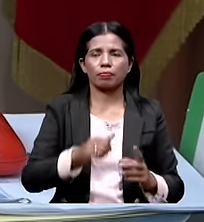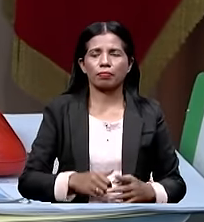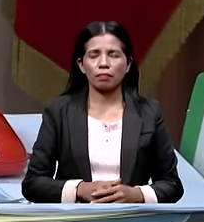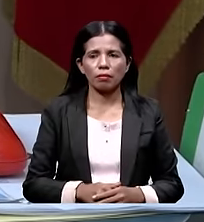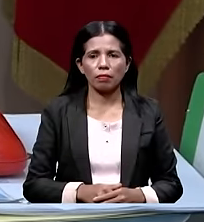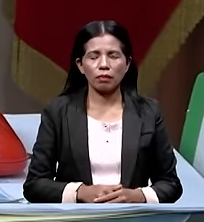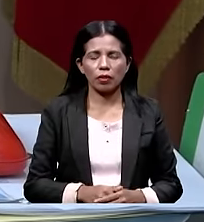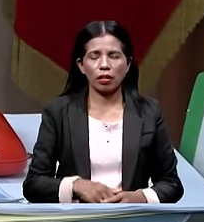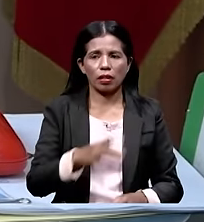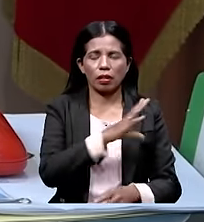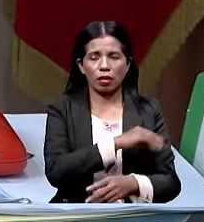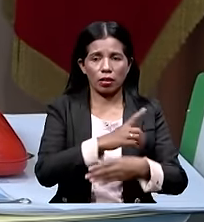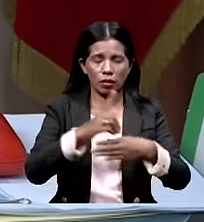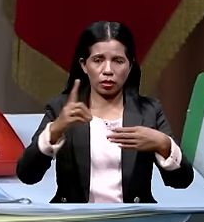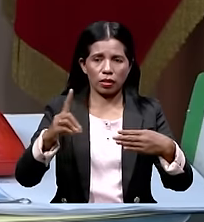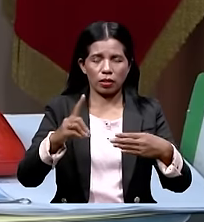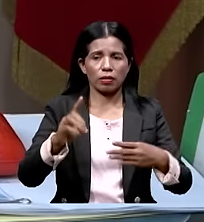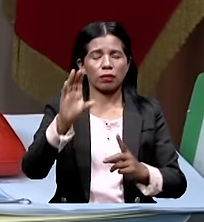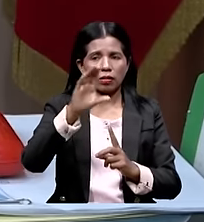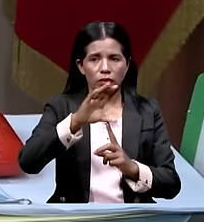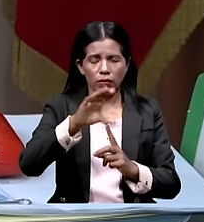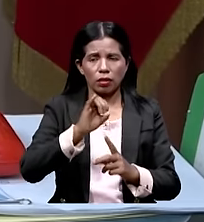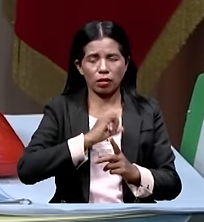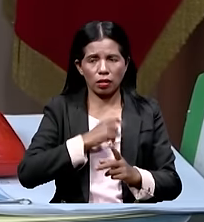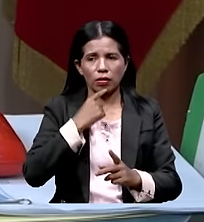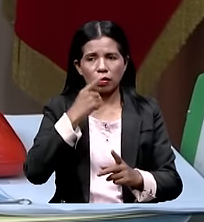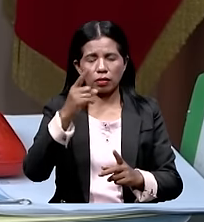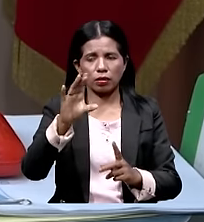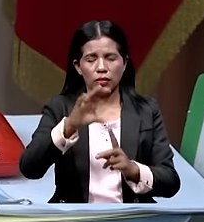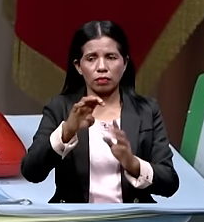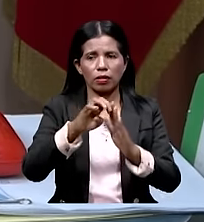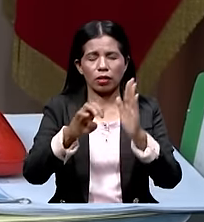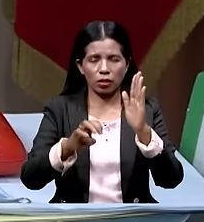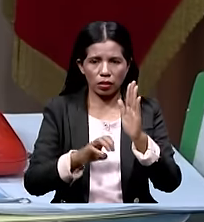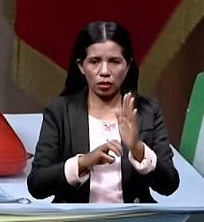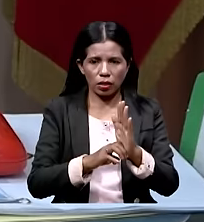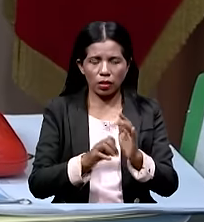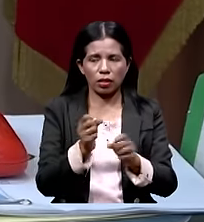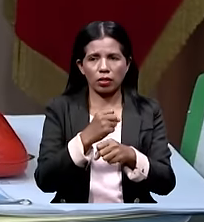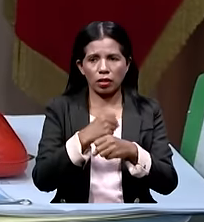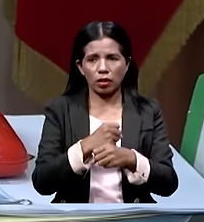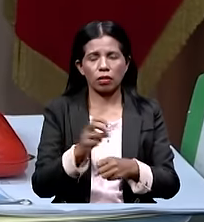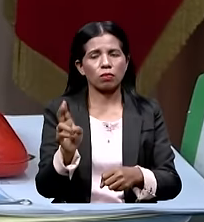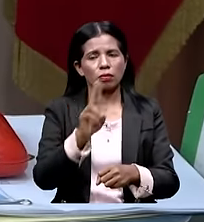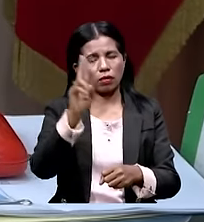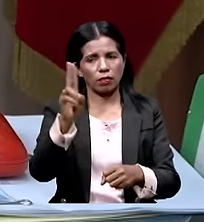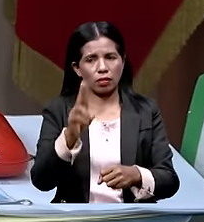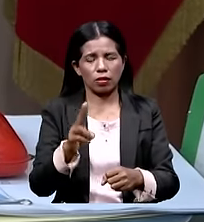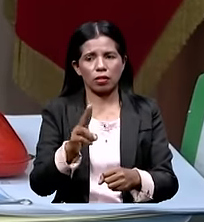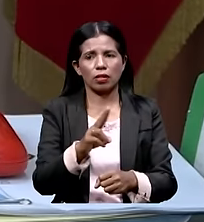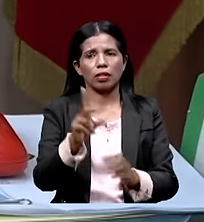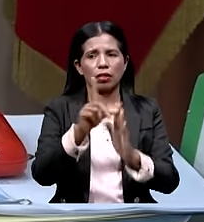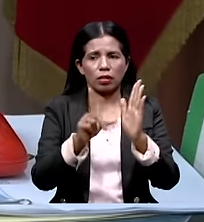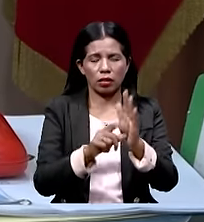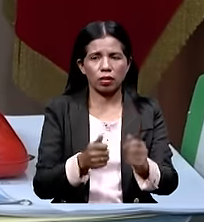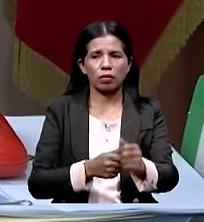Diretiva du komando. Depois, mak hau ni sehau atung fal mau ni chef star mayor per hal fal ordine operasang ozekusam. Ni be kumpri